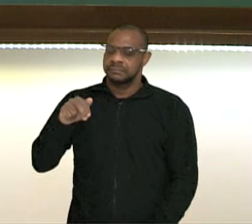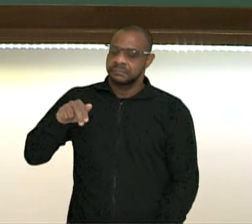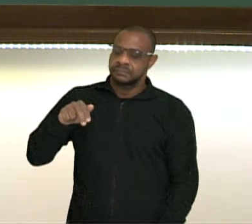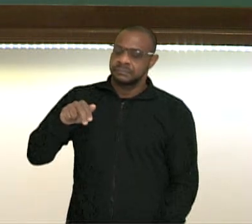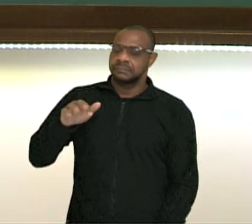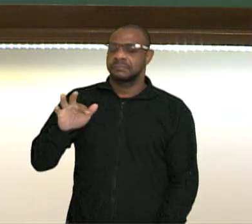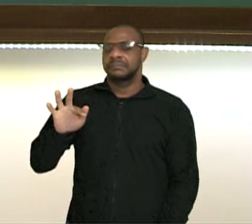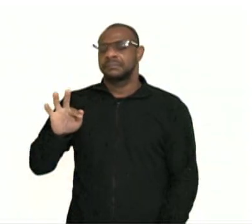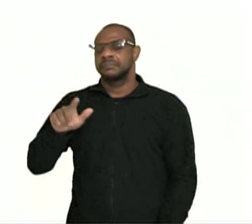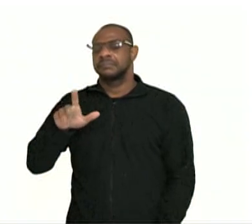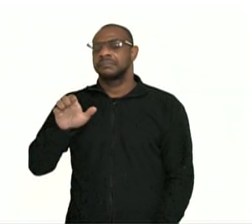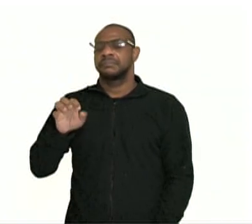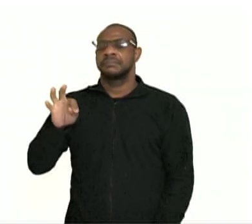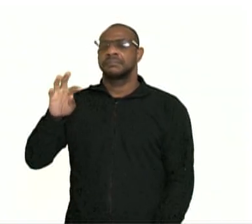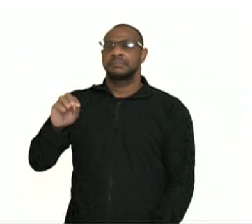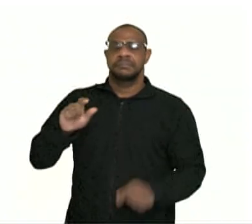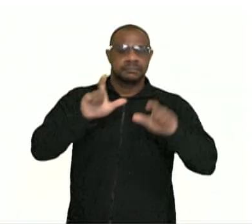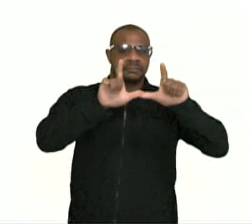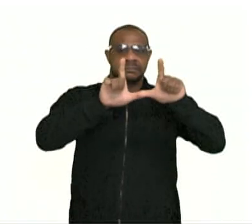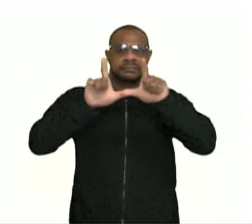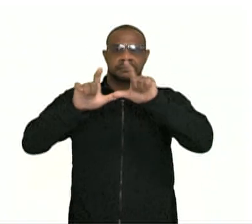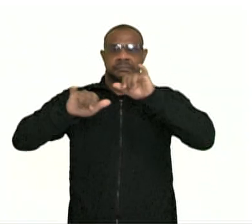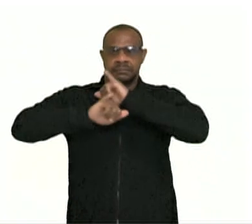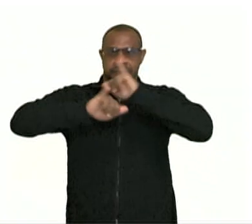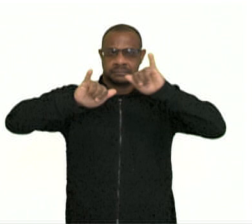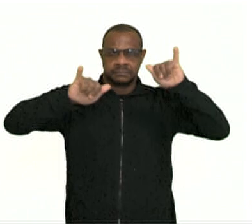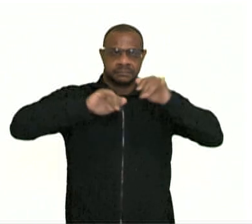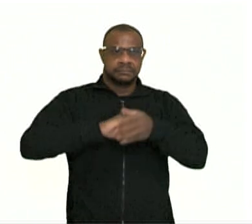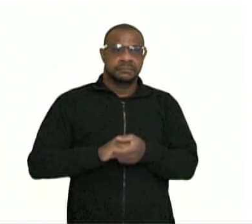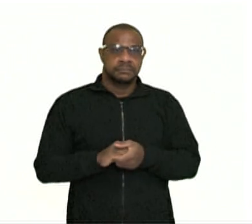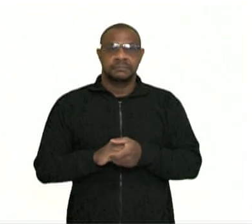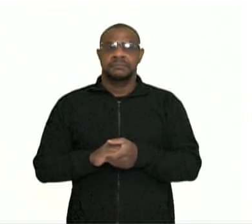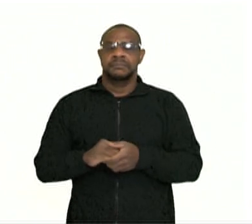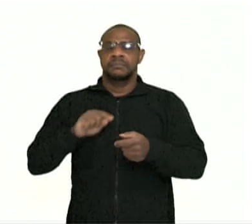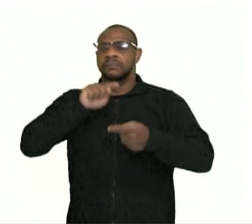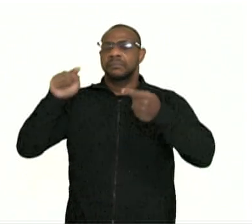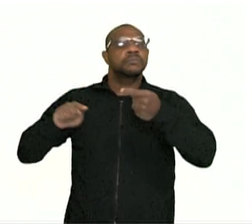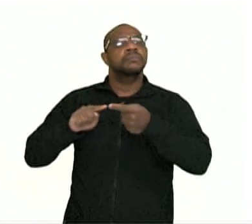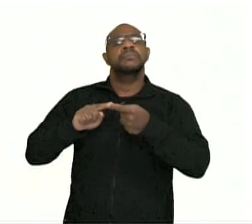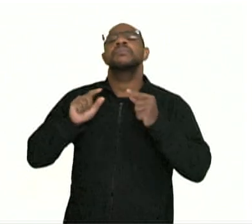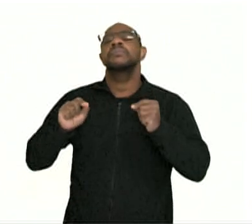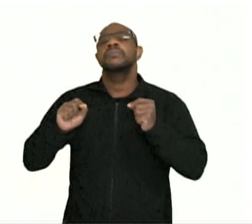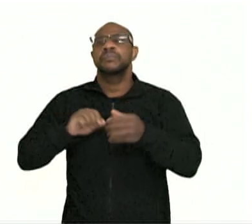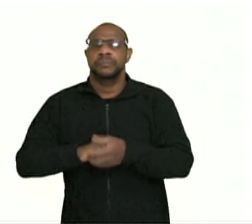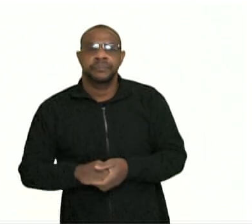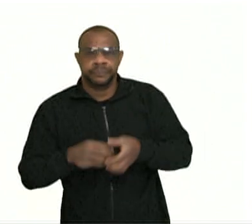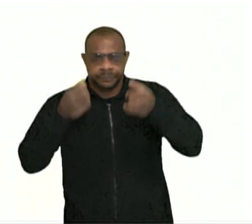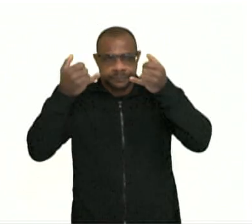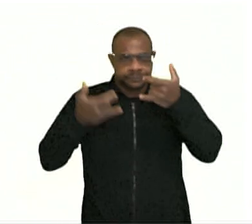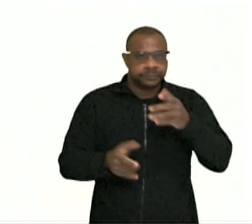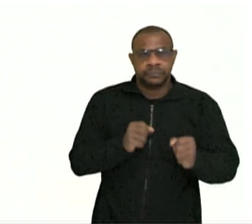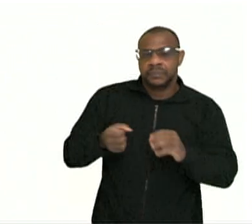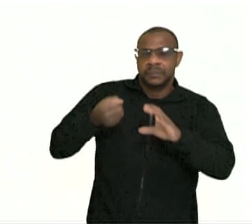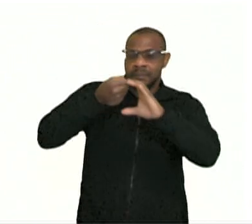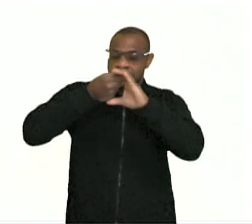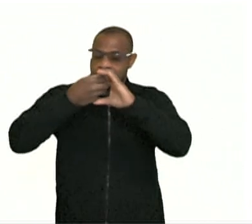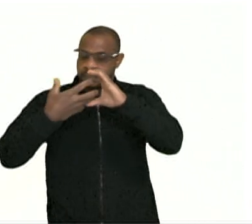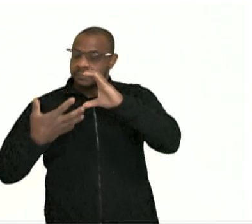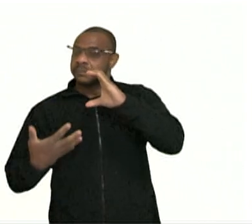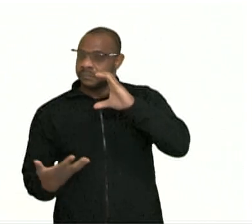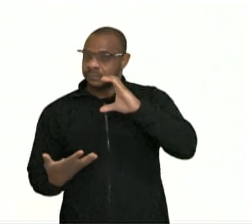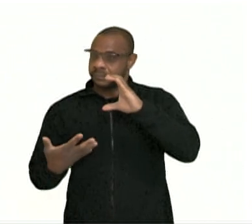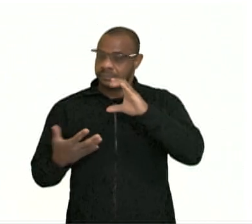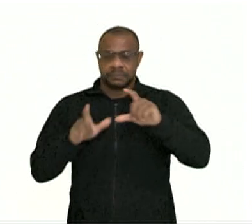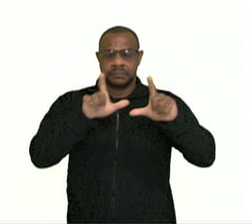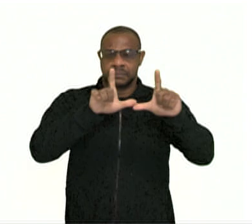Objetivos da aula: identificar as características do panfleto, reconhecer o objetivo desse tipo de texto e